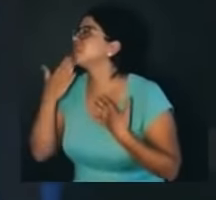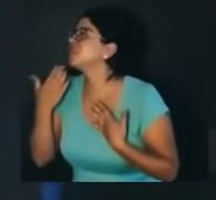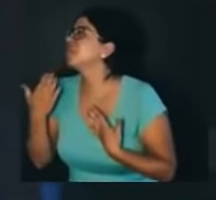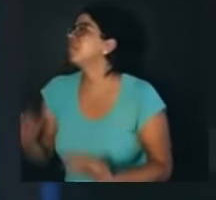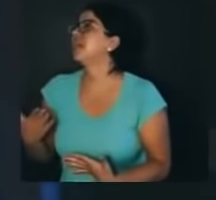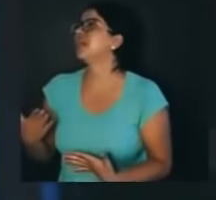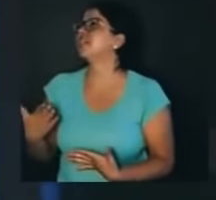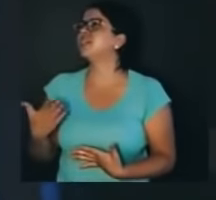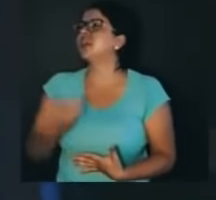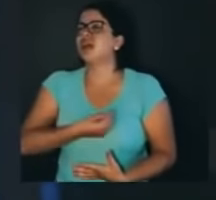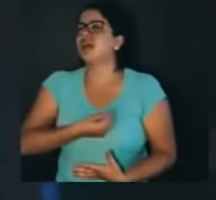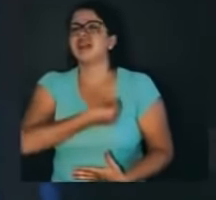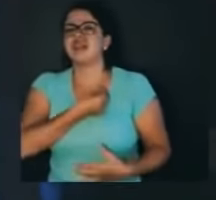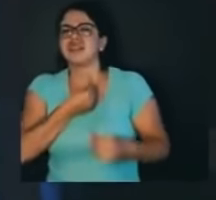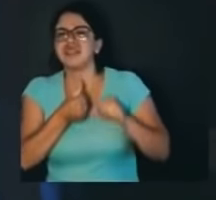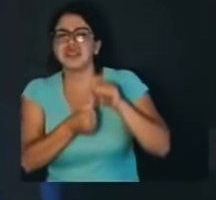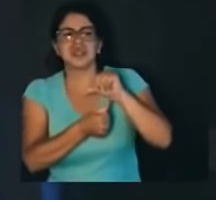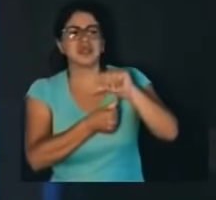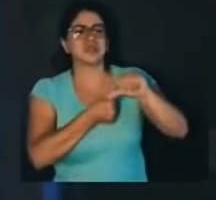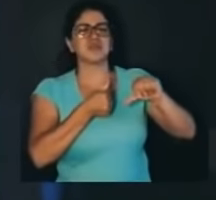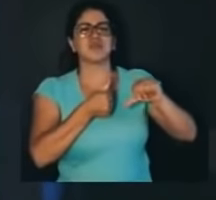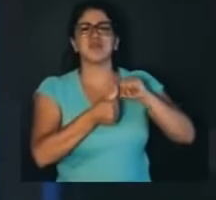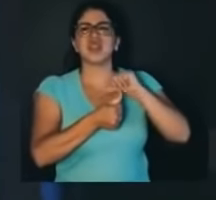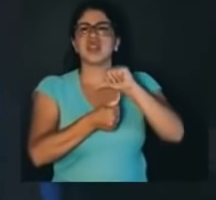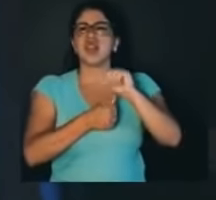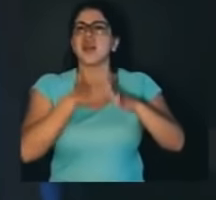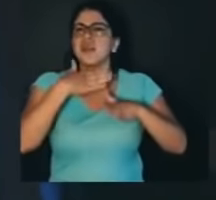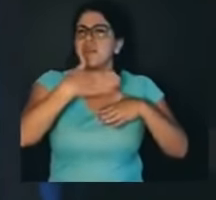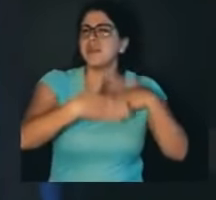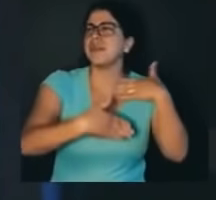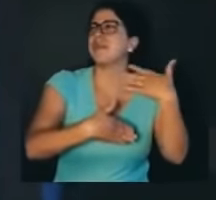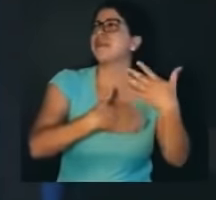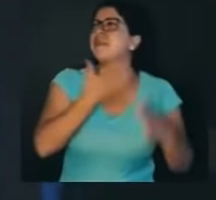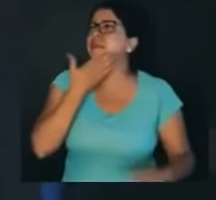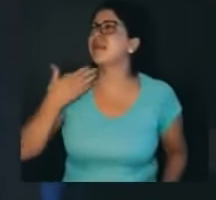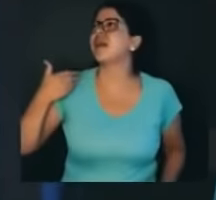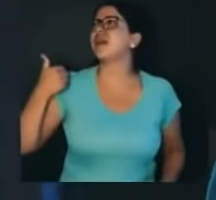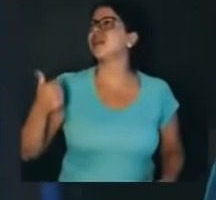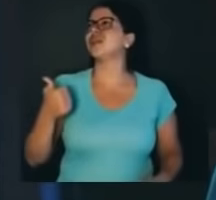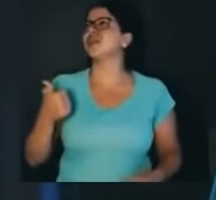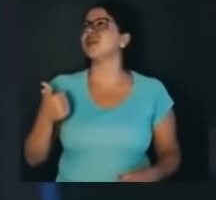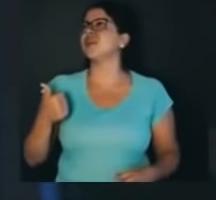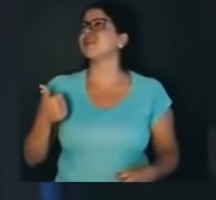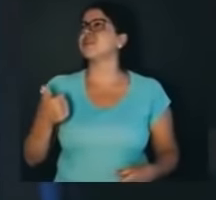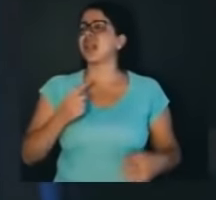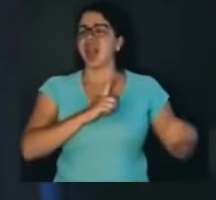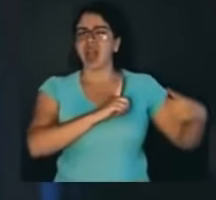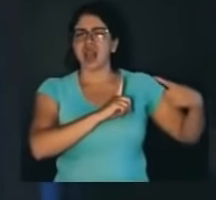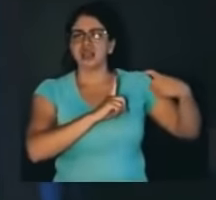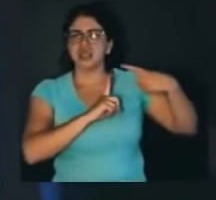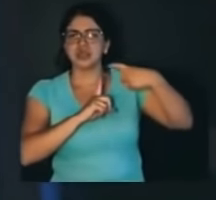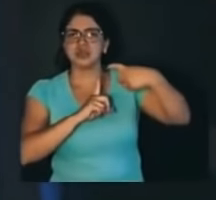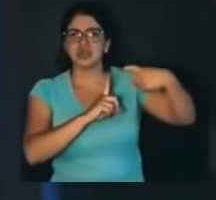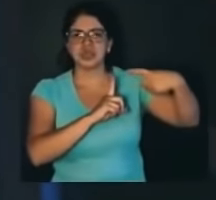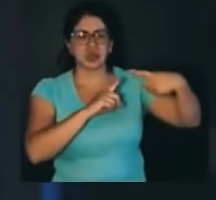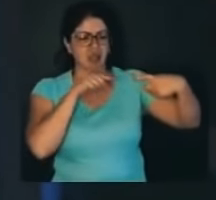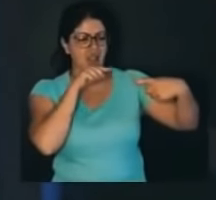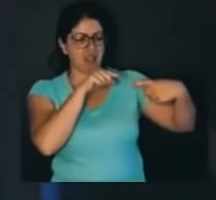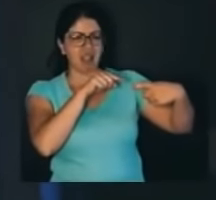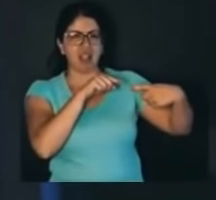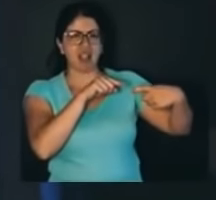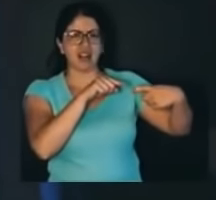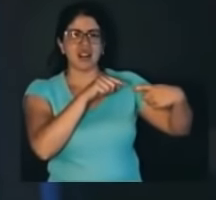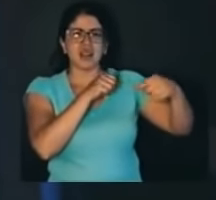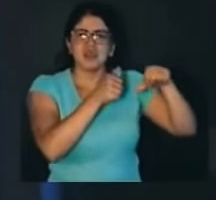atitude por parte daqueles que estão abusando, Senhor. E também por parte daqueles que estão se deixando abusar, Senhor